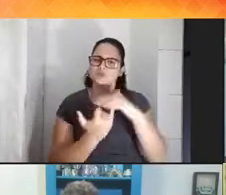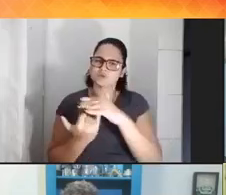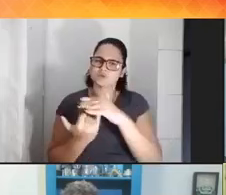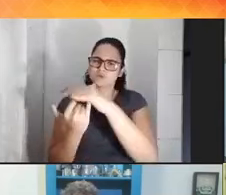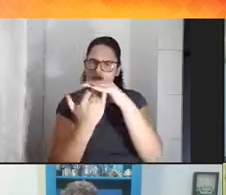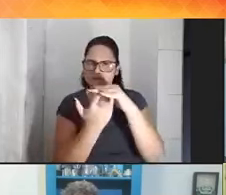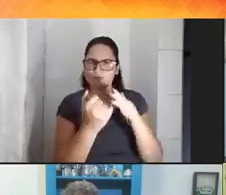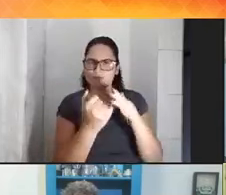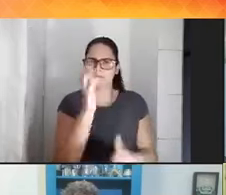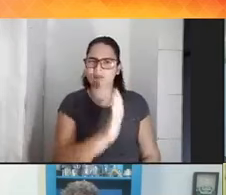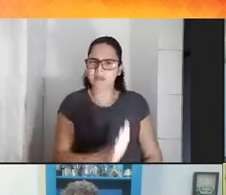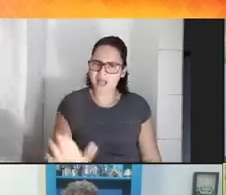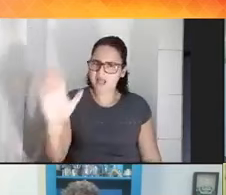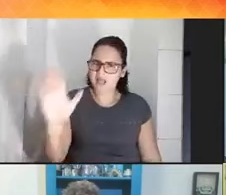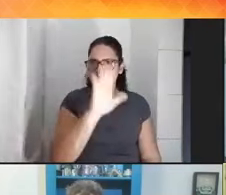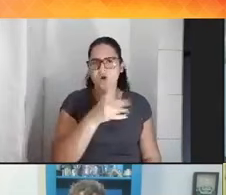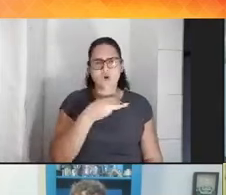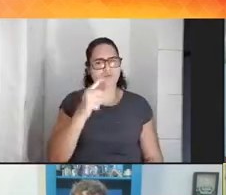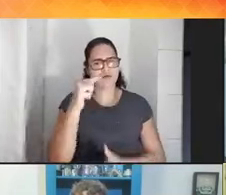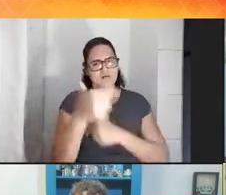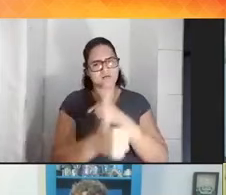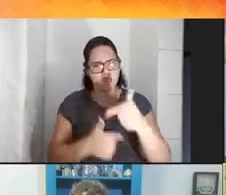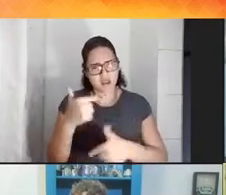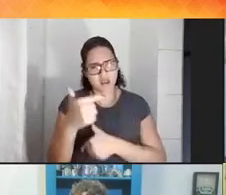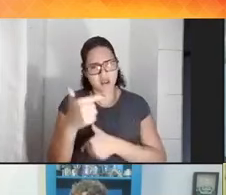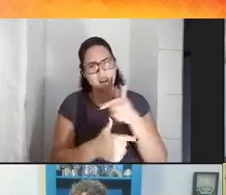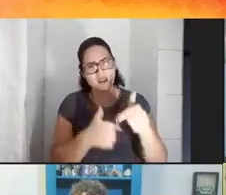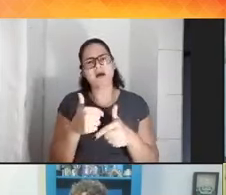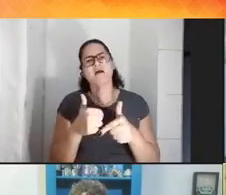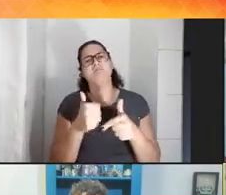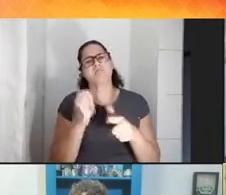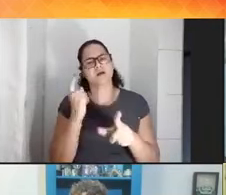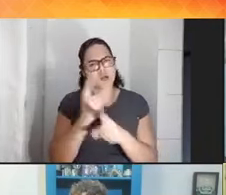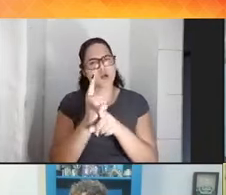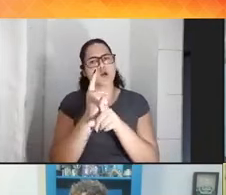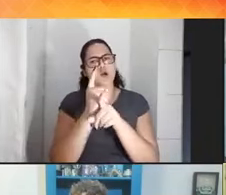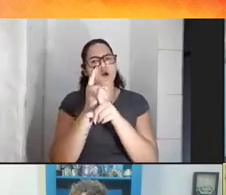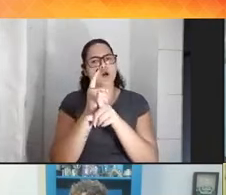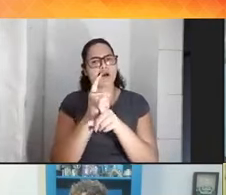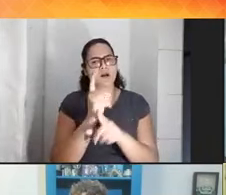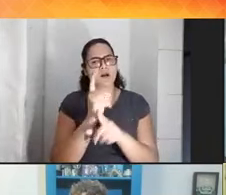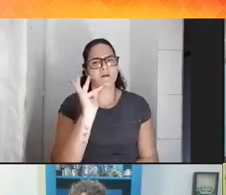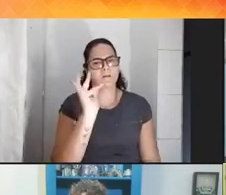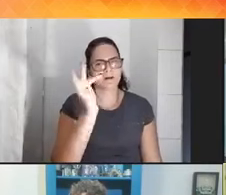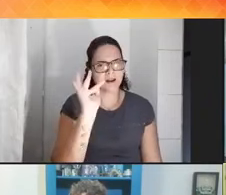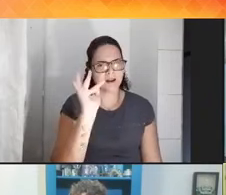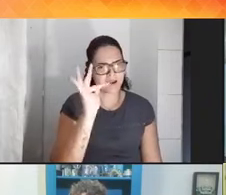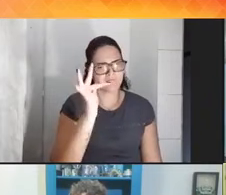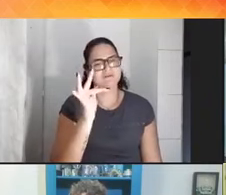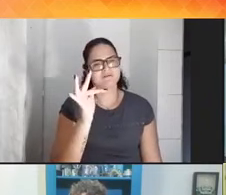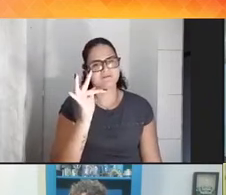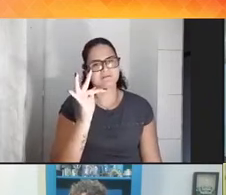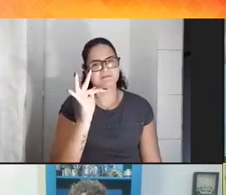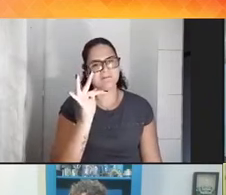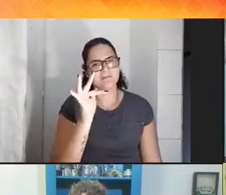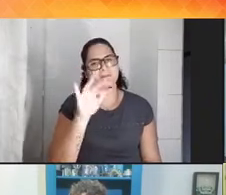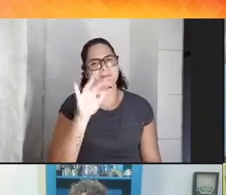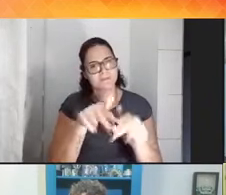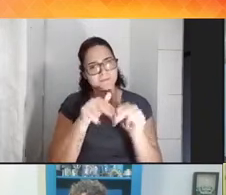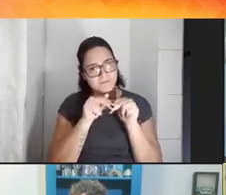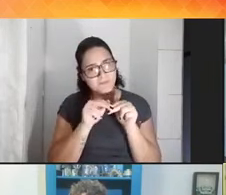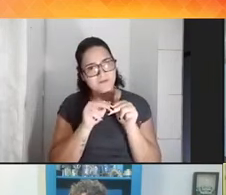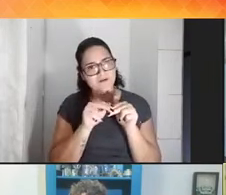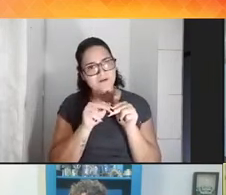continua com o trabalho e dizer que a gente se reencontra numa próxima oportunidade. Por isso, um